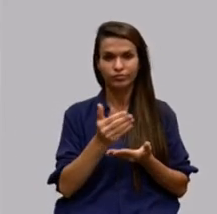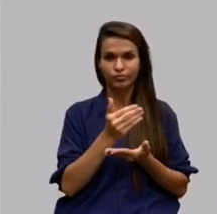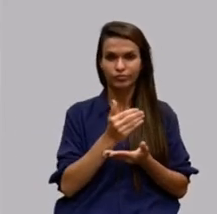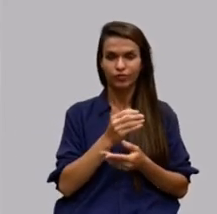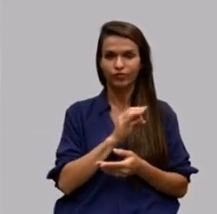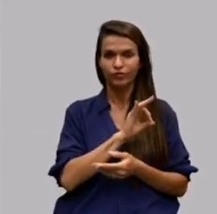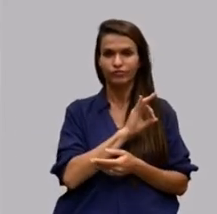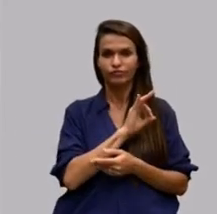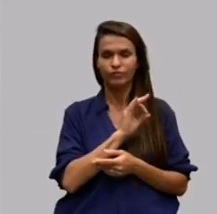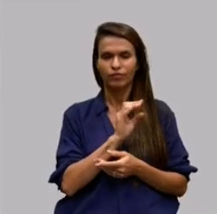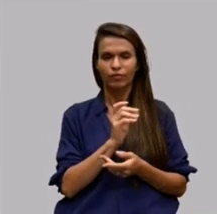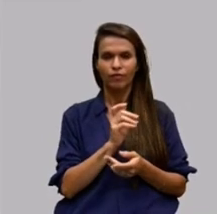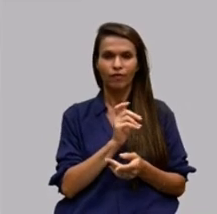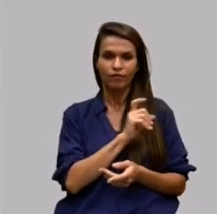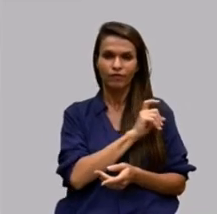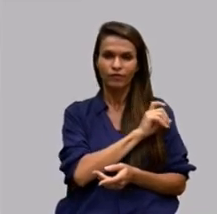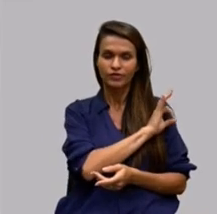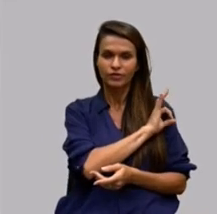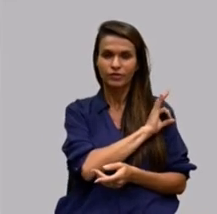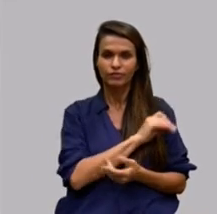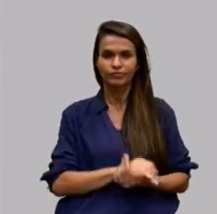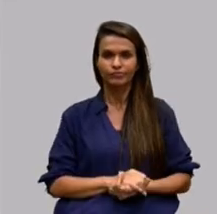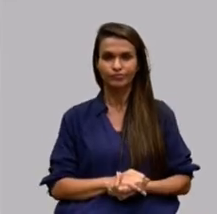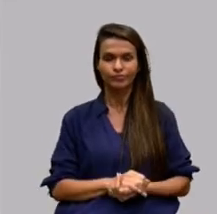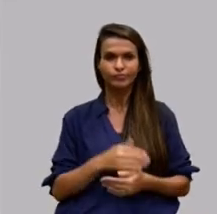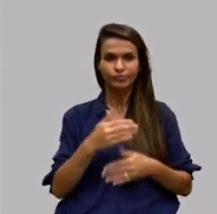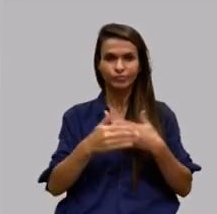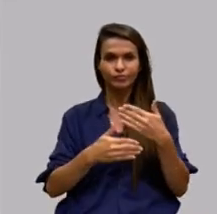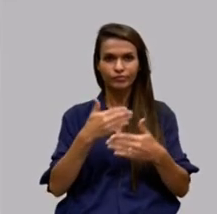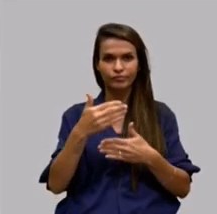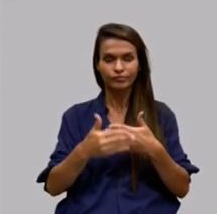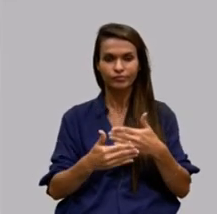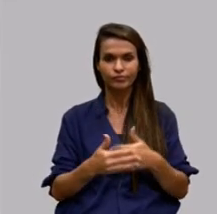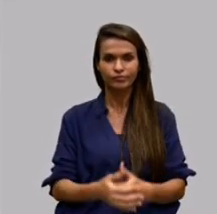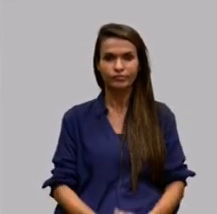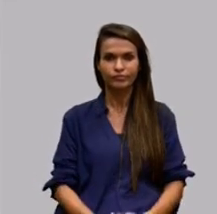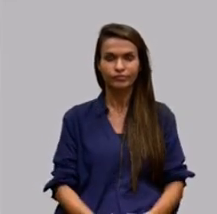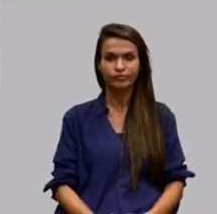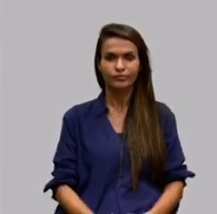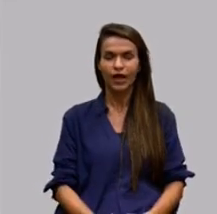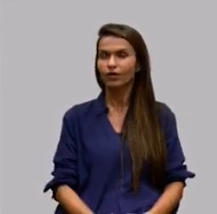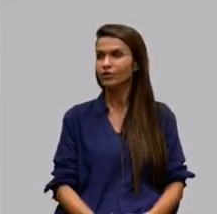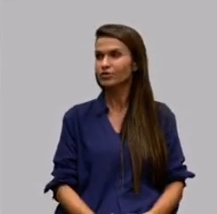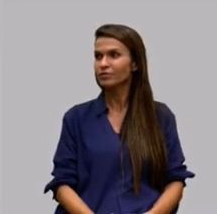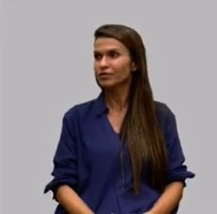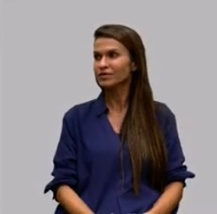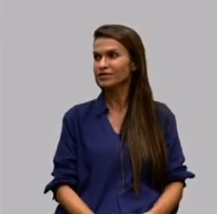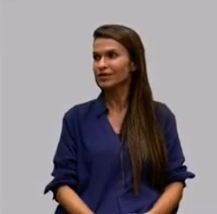por favor. Mais um pouco. Mais ainda. Segue.